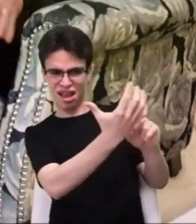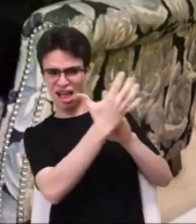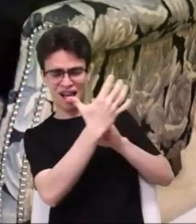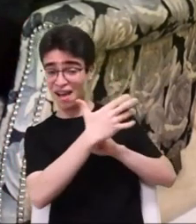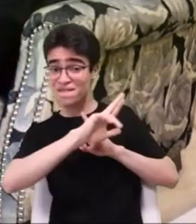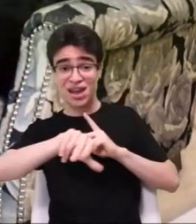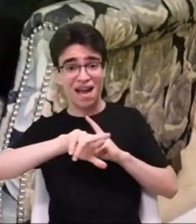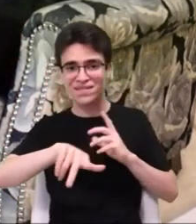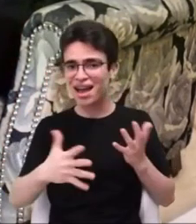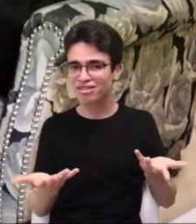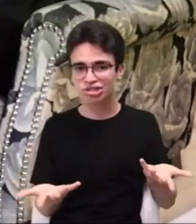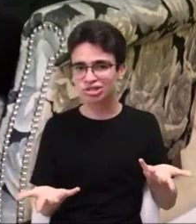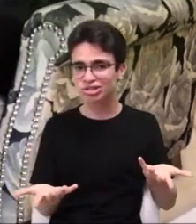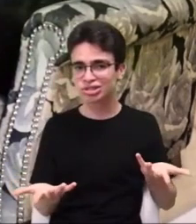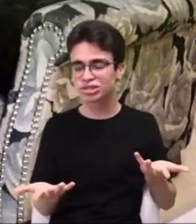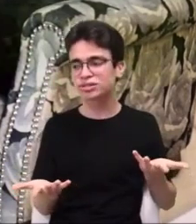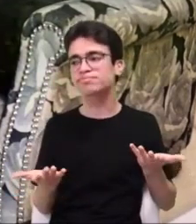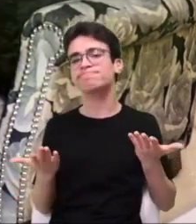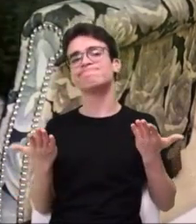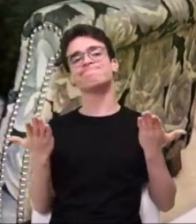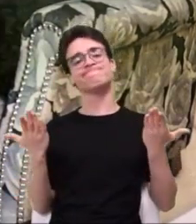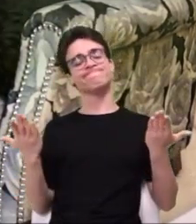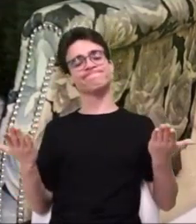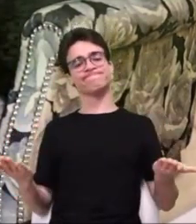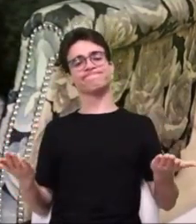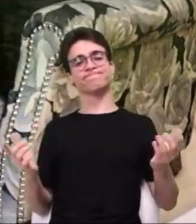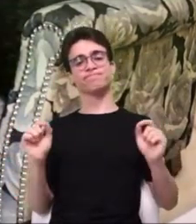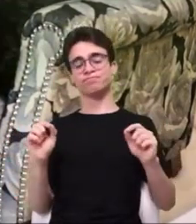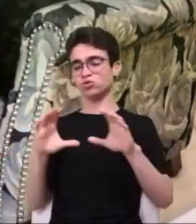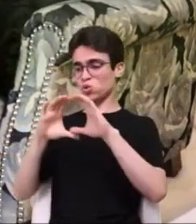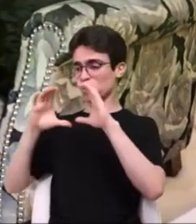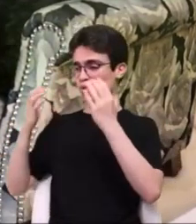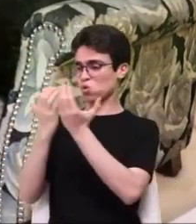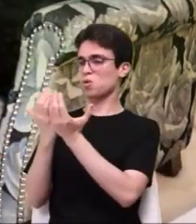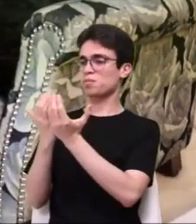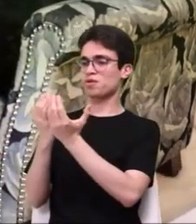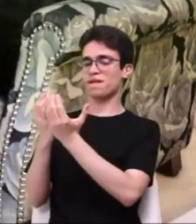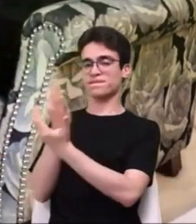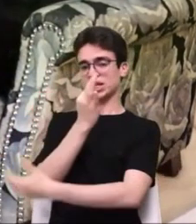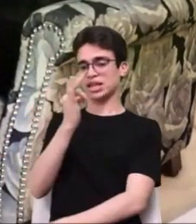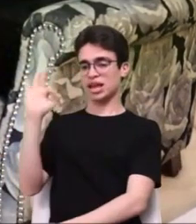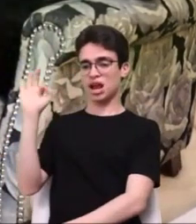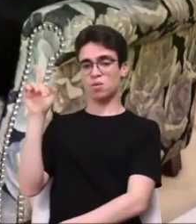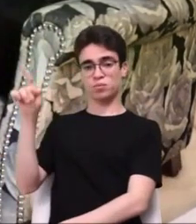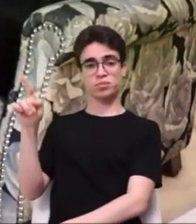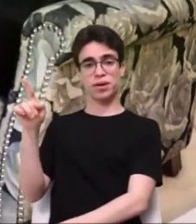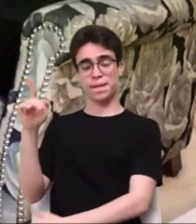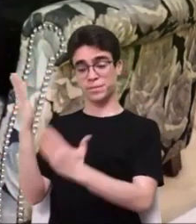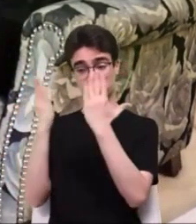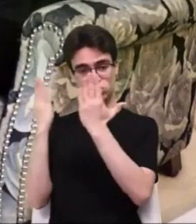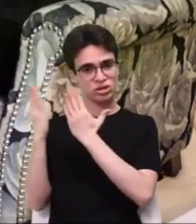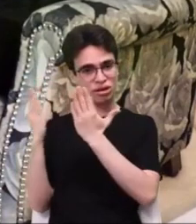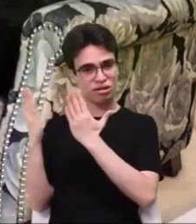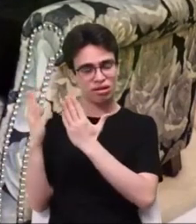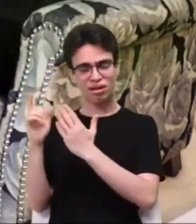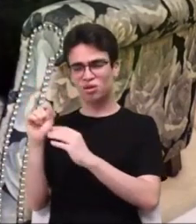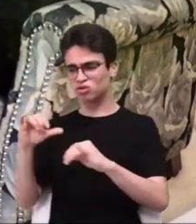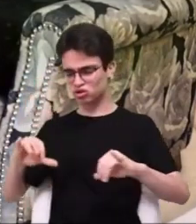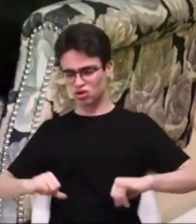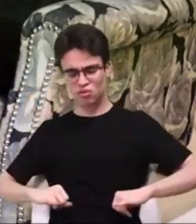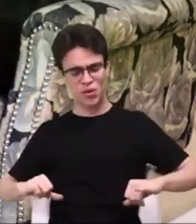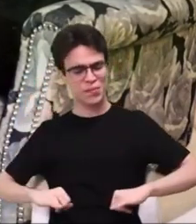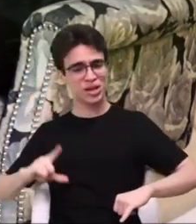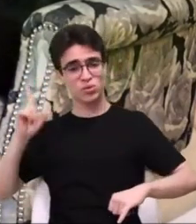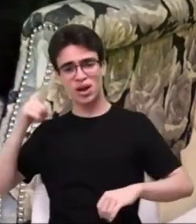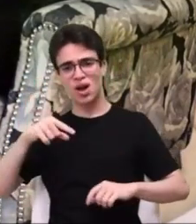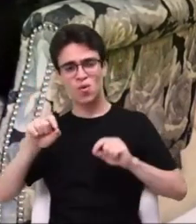isso. Então, para o Conselho Federal de Psicologia, o que gera o sofrimento não